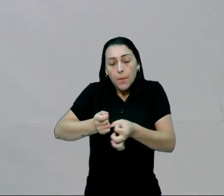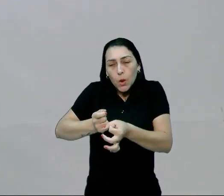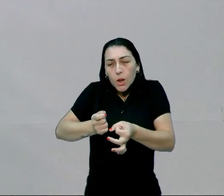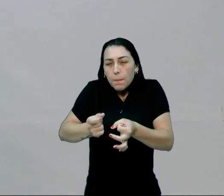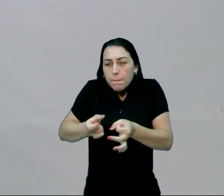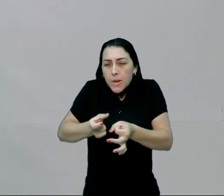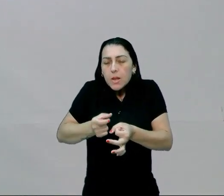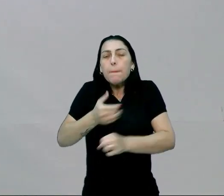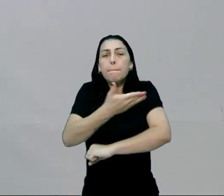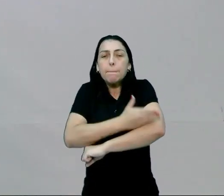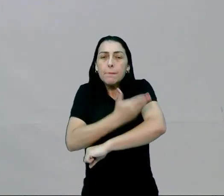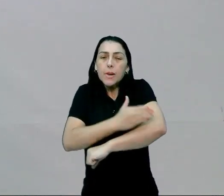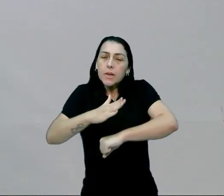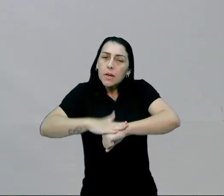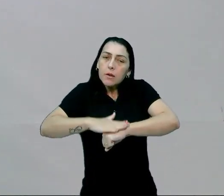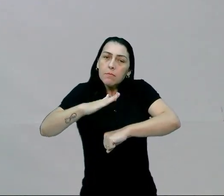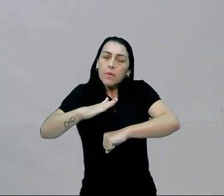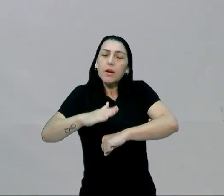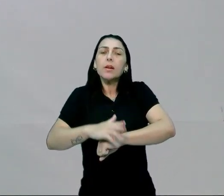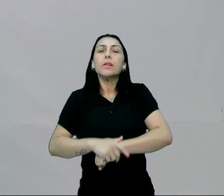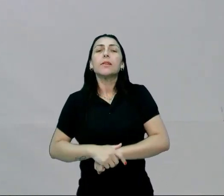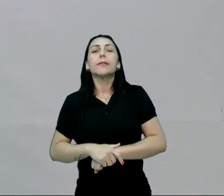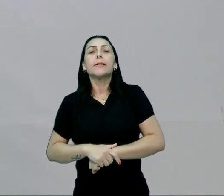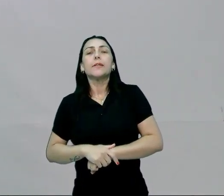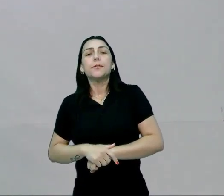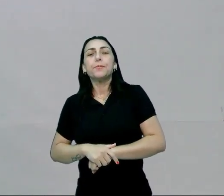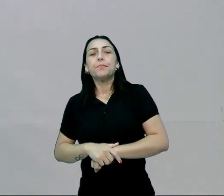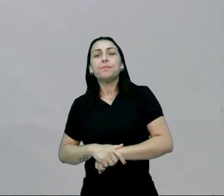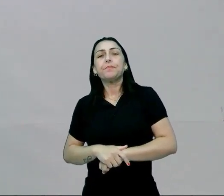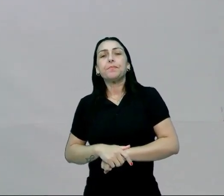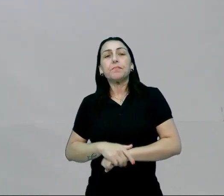prática um pouco mais, como eu posso dizer,